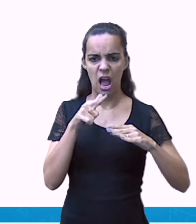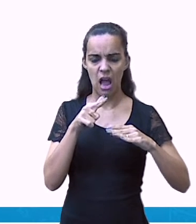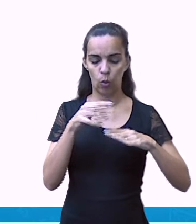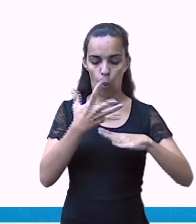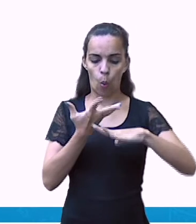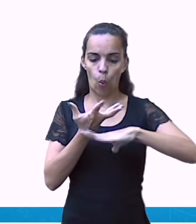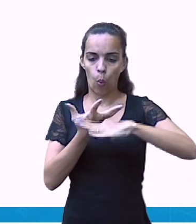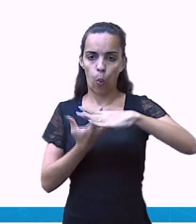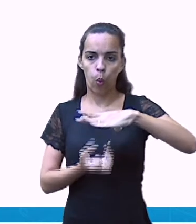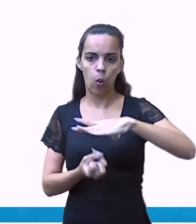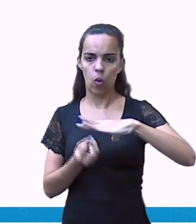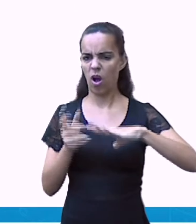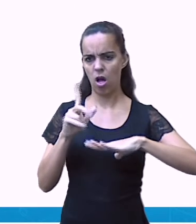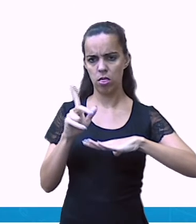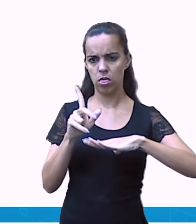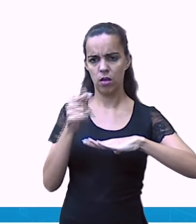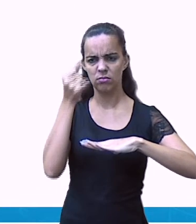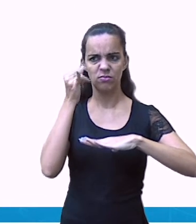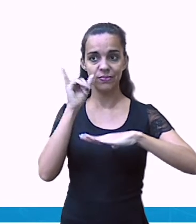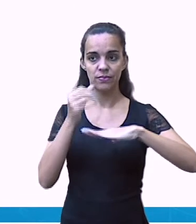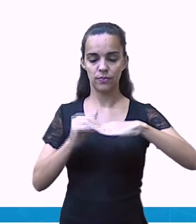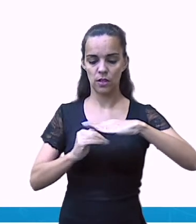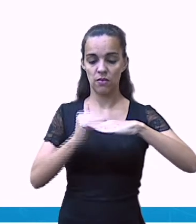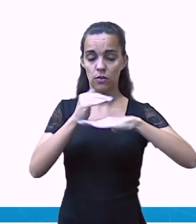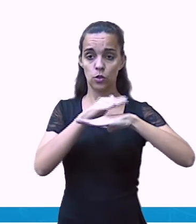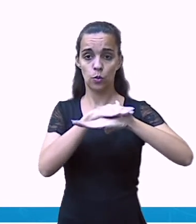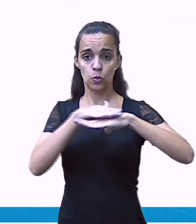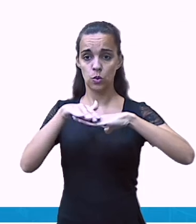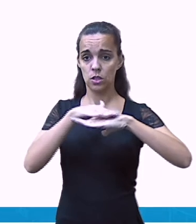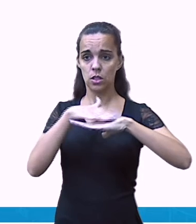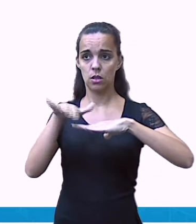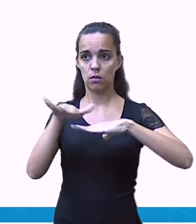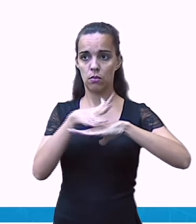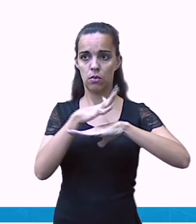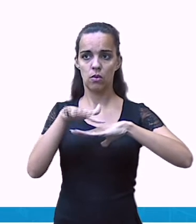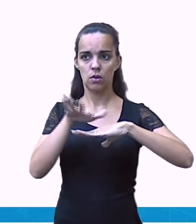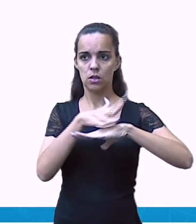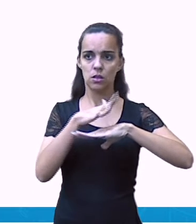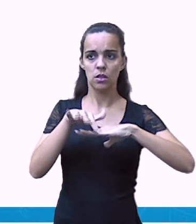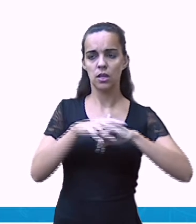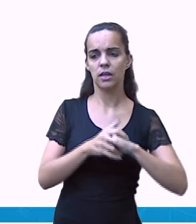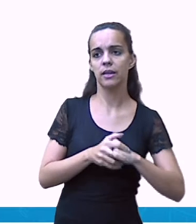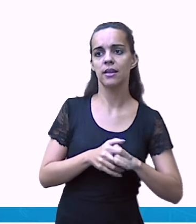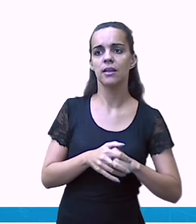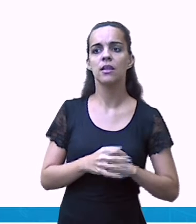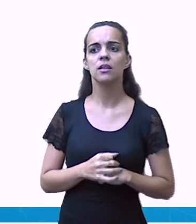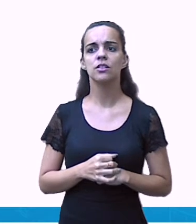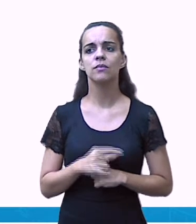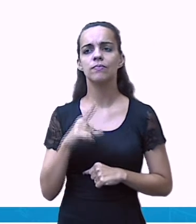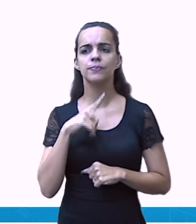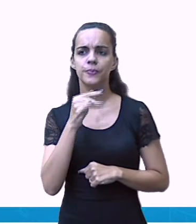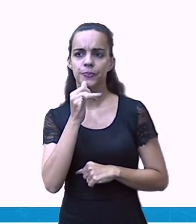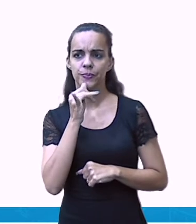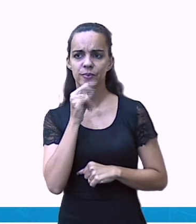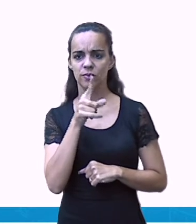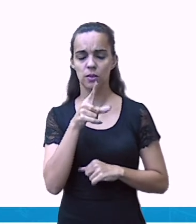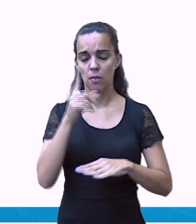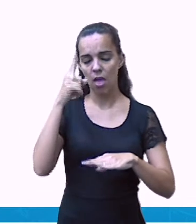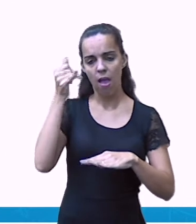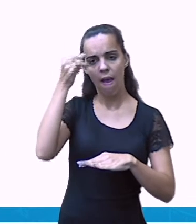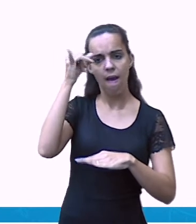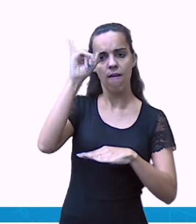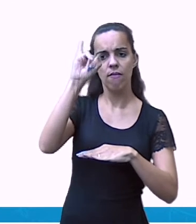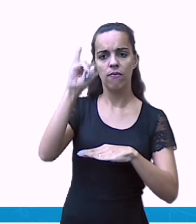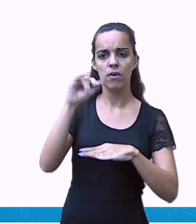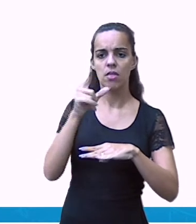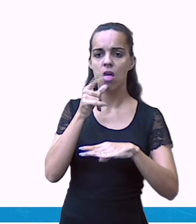Então, ela não vai passar por ali, não vai acontecer nenhum tipo de vazamento no